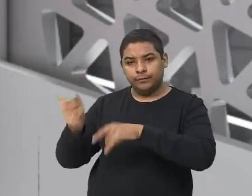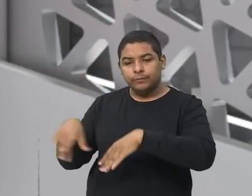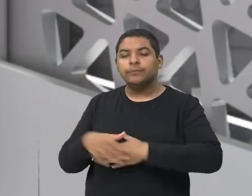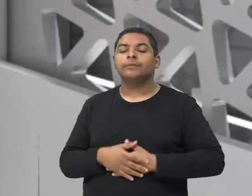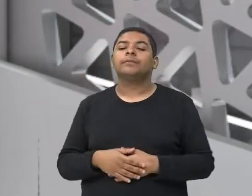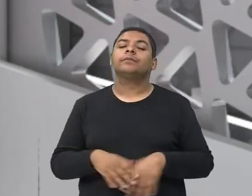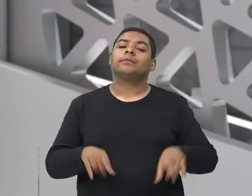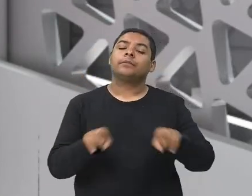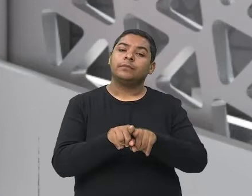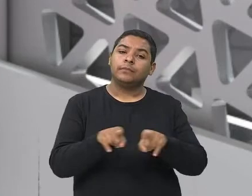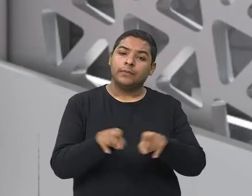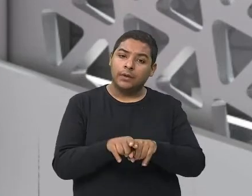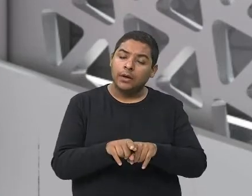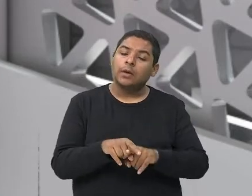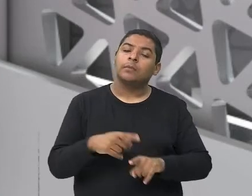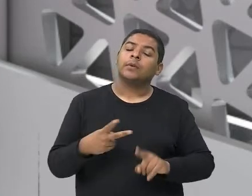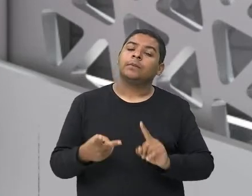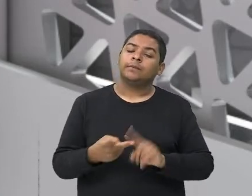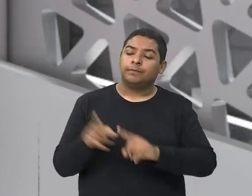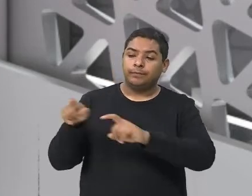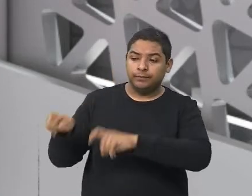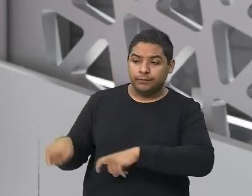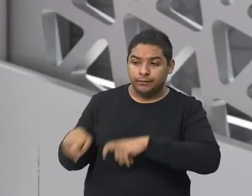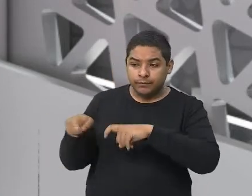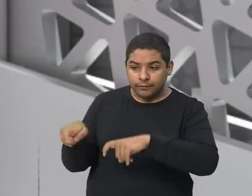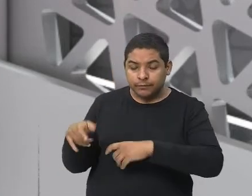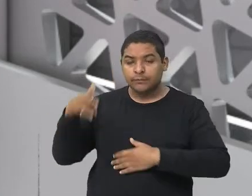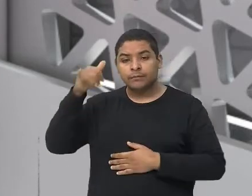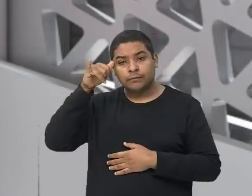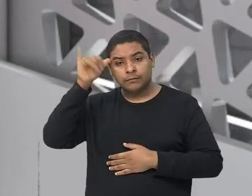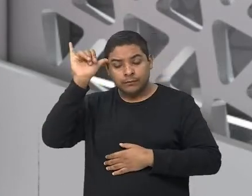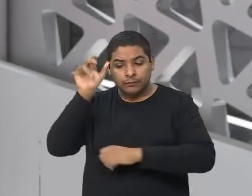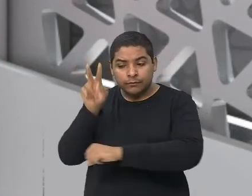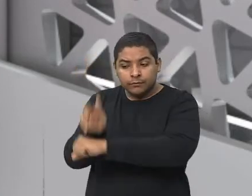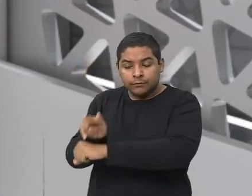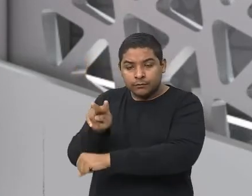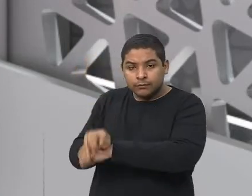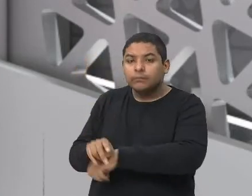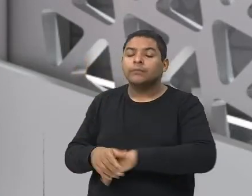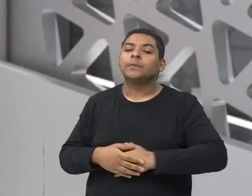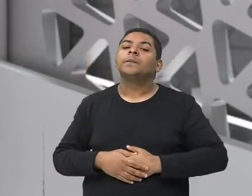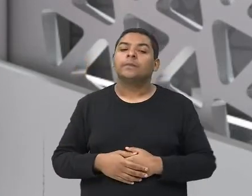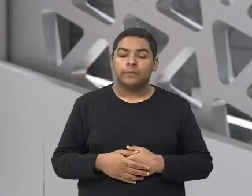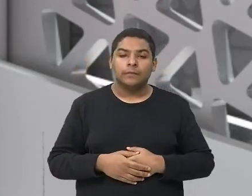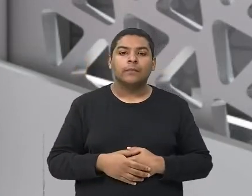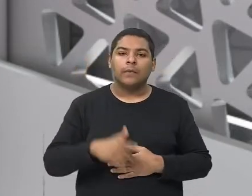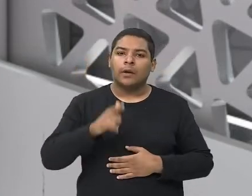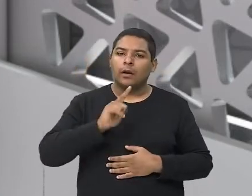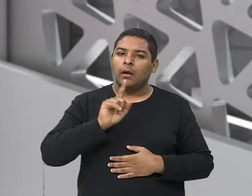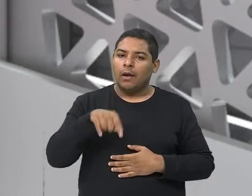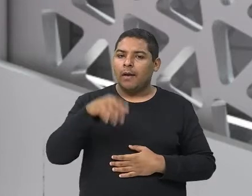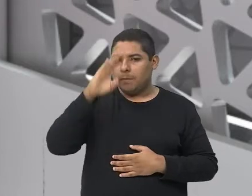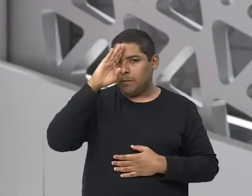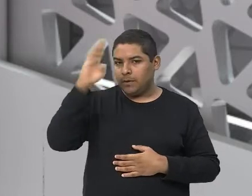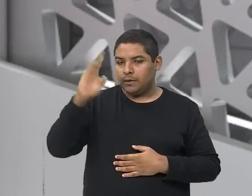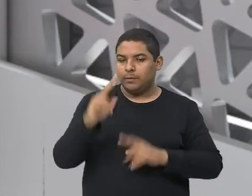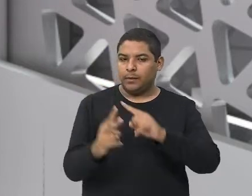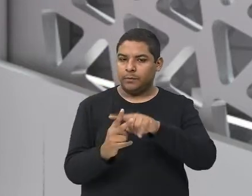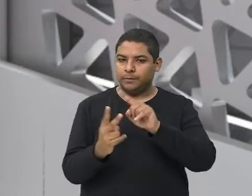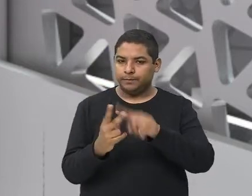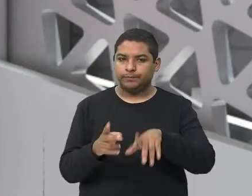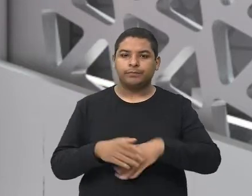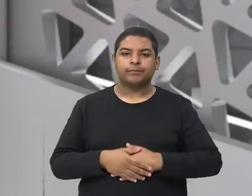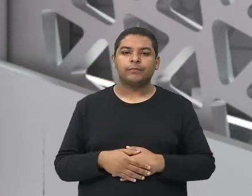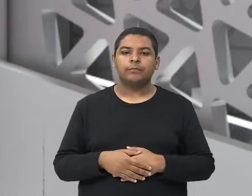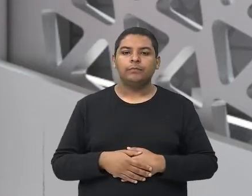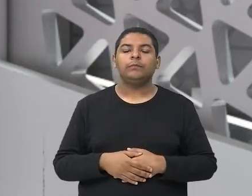na parte agrícola quanto na parte da pecuária, que acabam se destacando. Tá? Mas não para aí não,